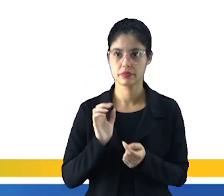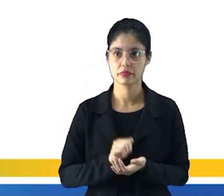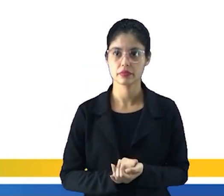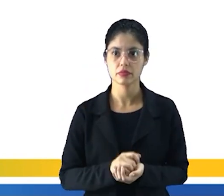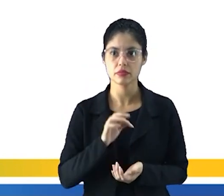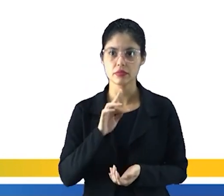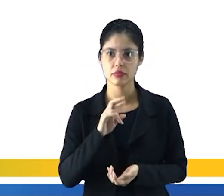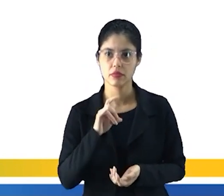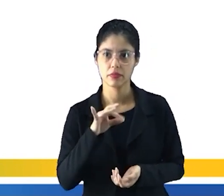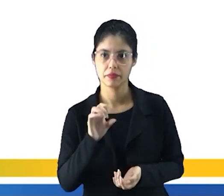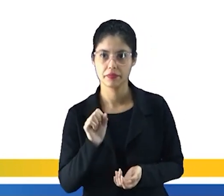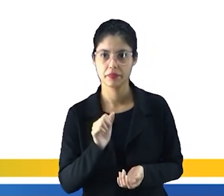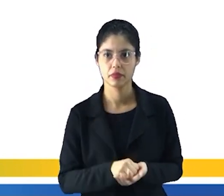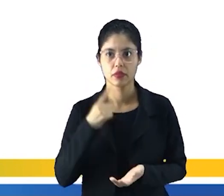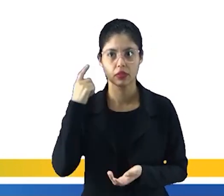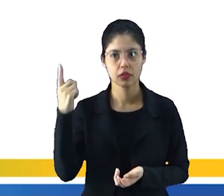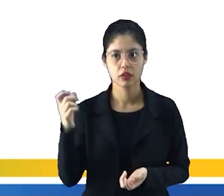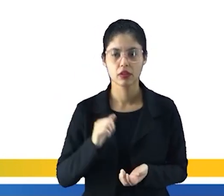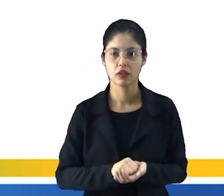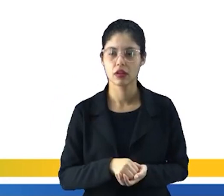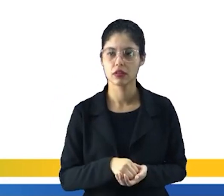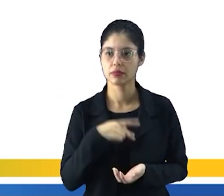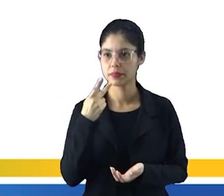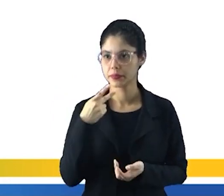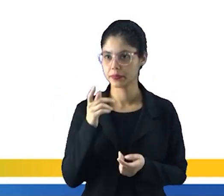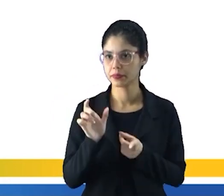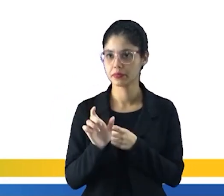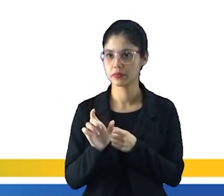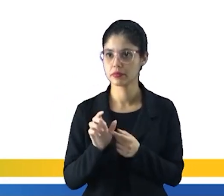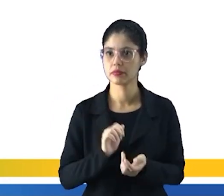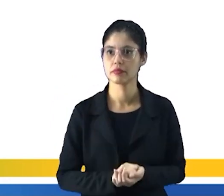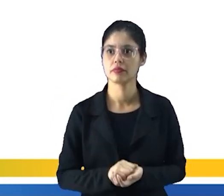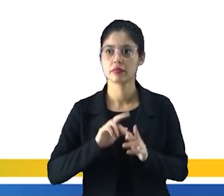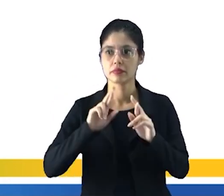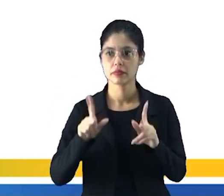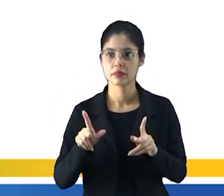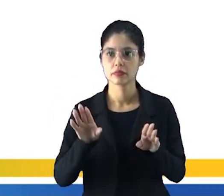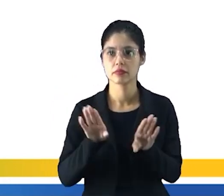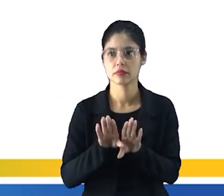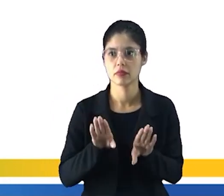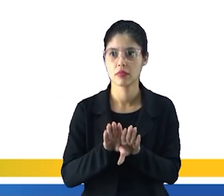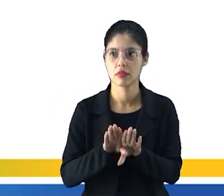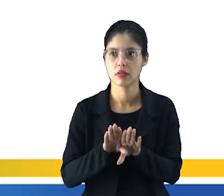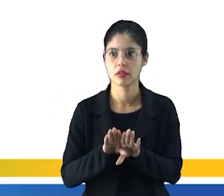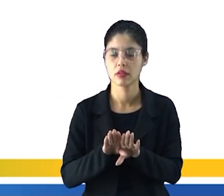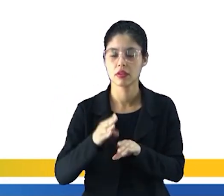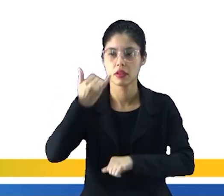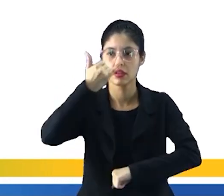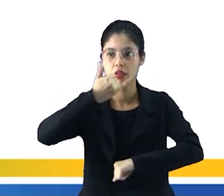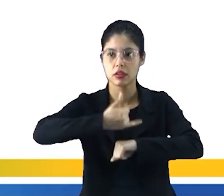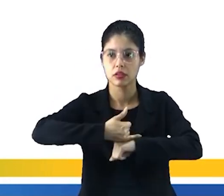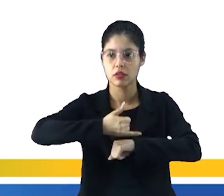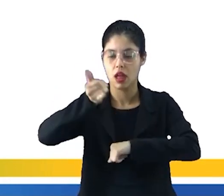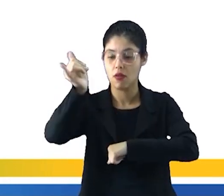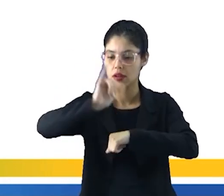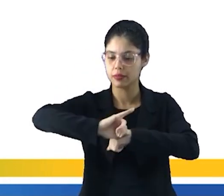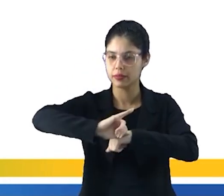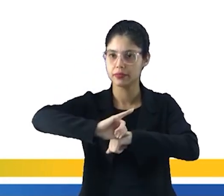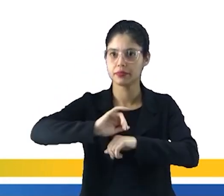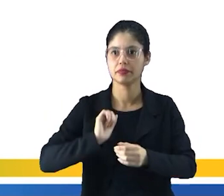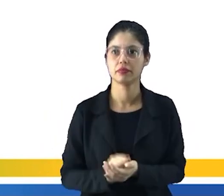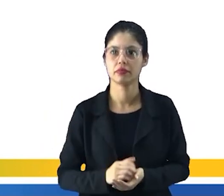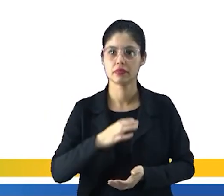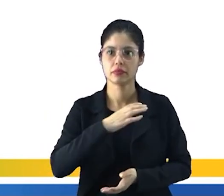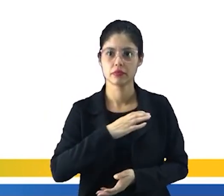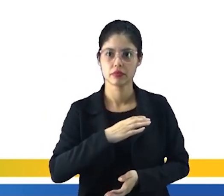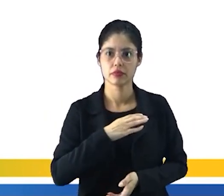palavras, ou de fonemas, que são sons e sotaques. Há diferenças entre a capital e as cidades